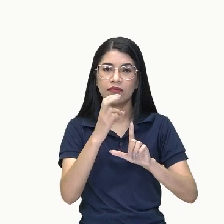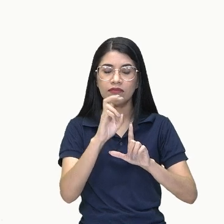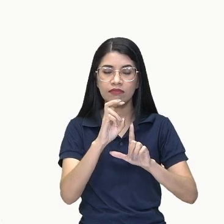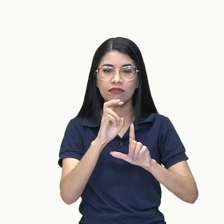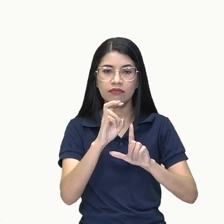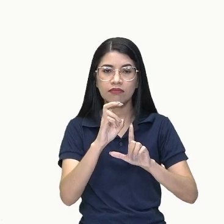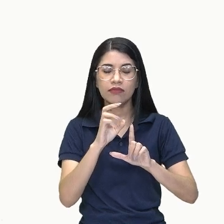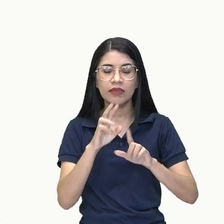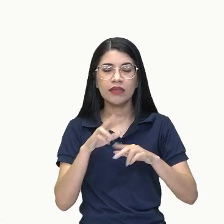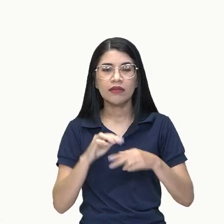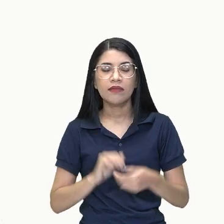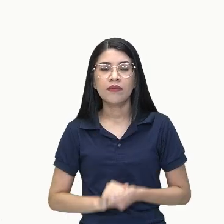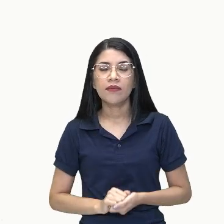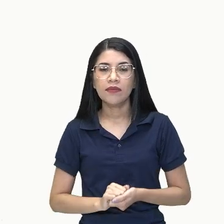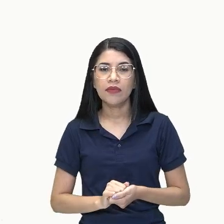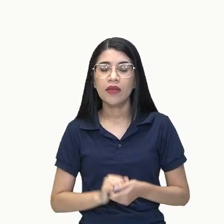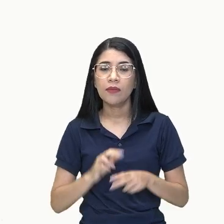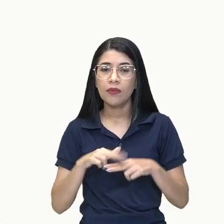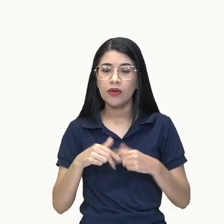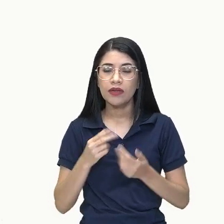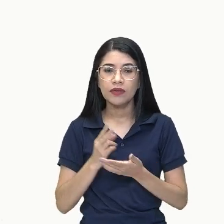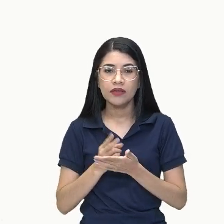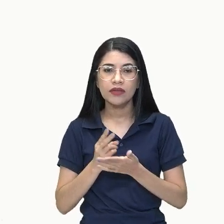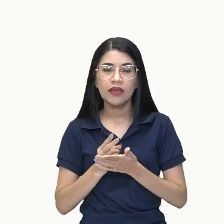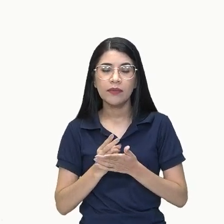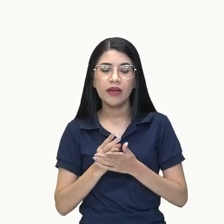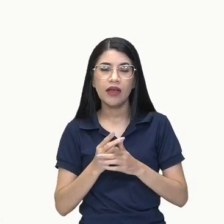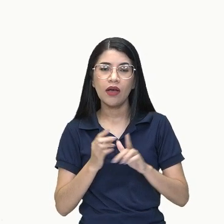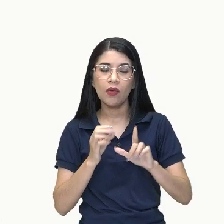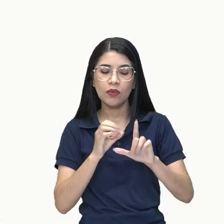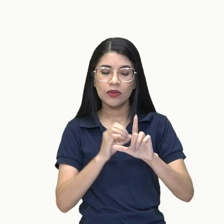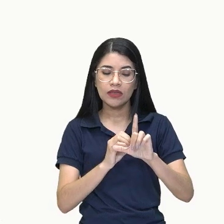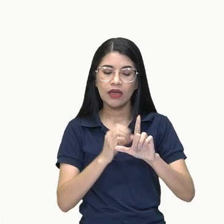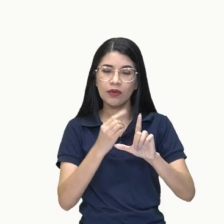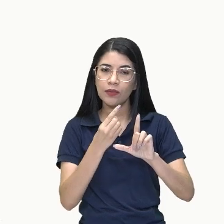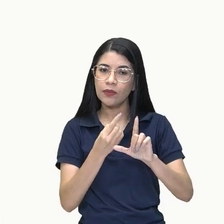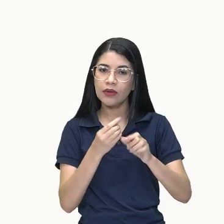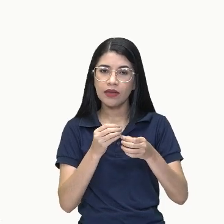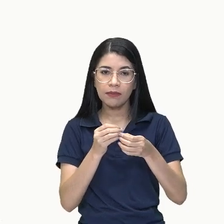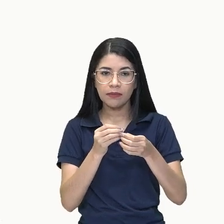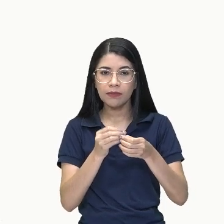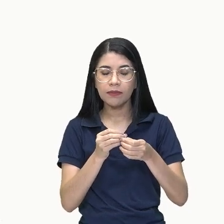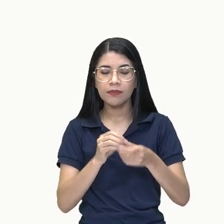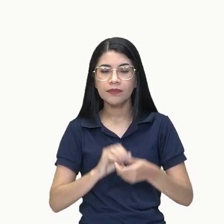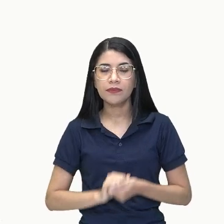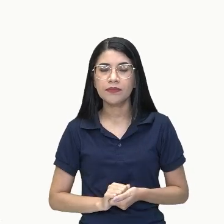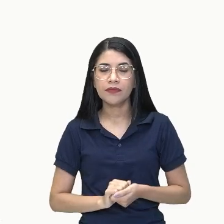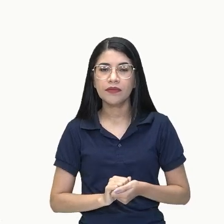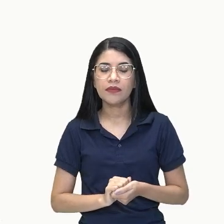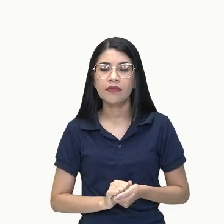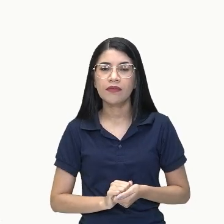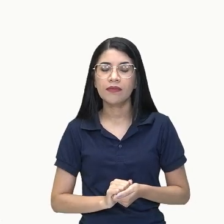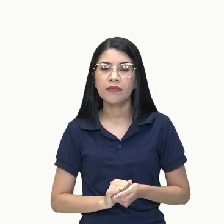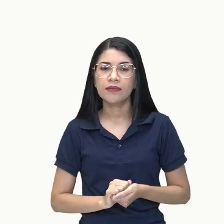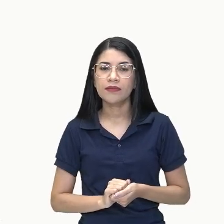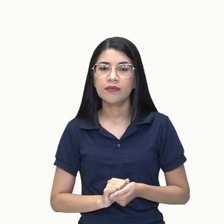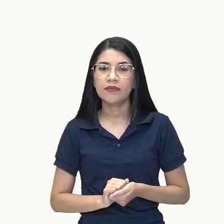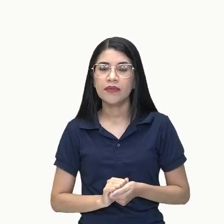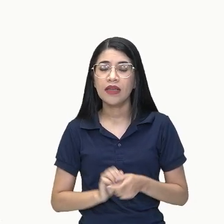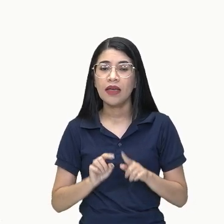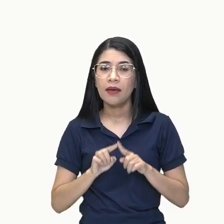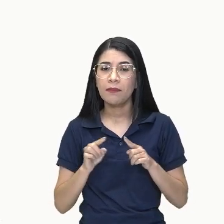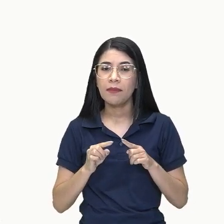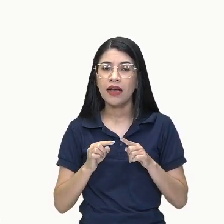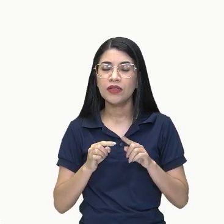isso que aqui vai se localizar o 1, porque o 1 vai estar bem ali, próximo do zero. Mas em relação à